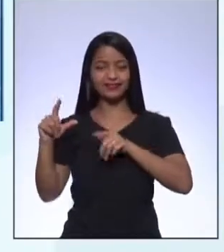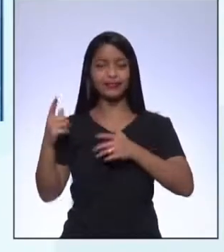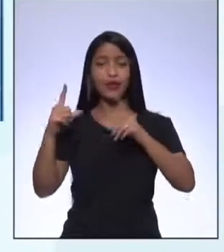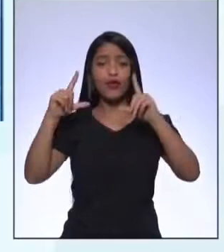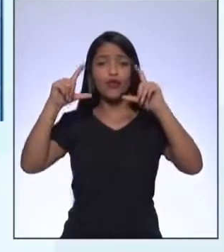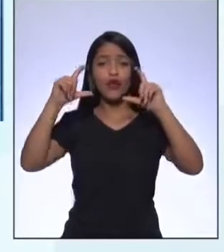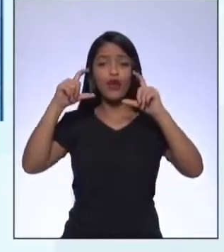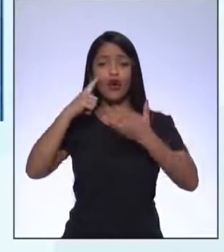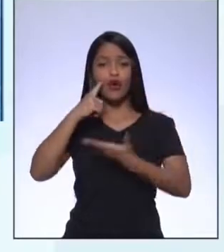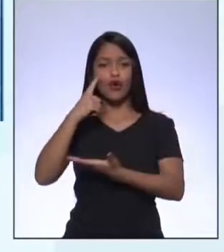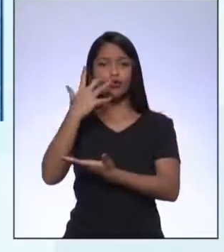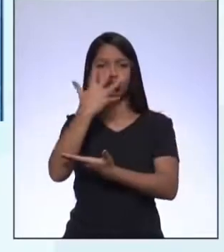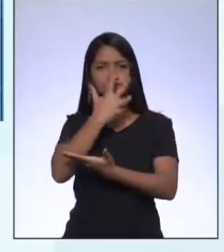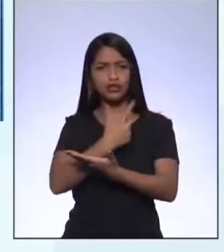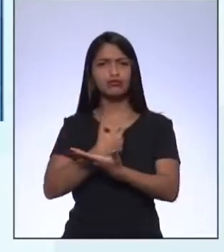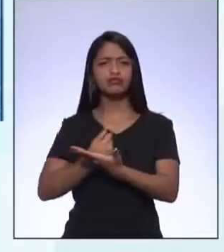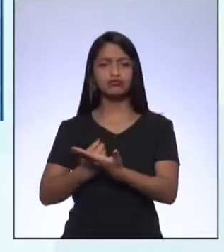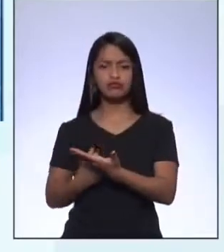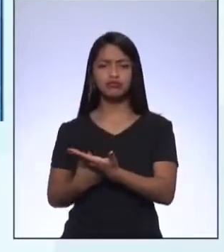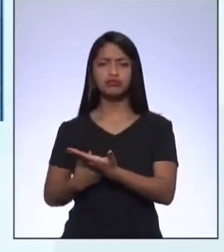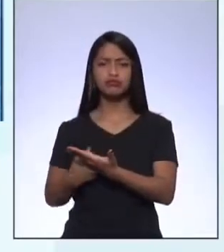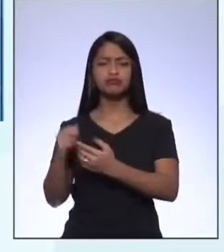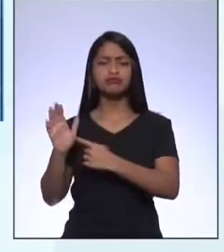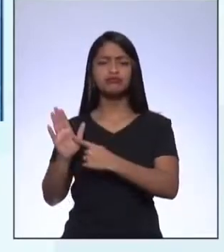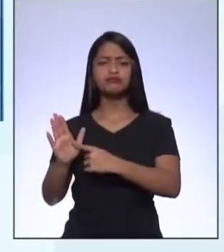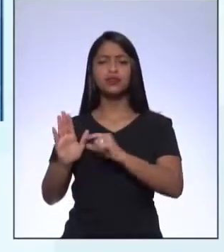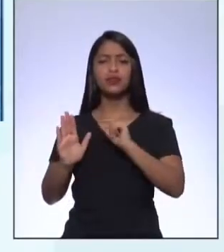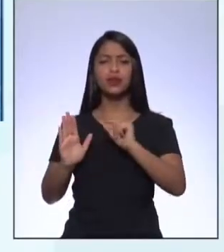foto que bonitinha aí, mostrando, olha a